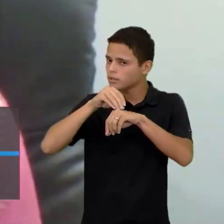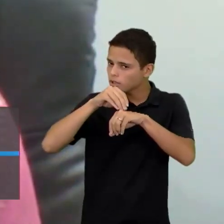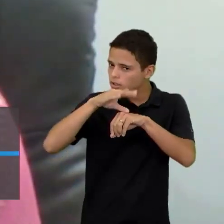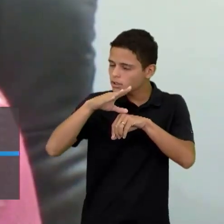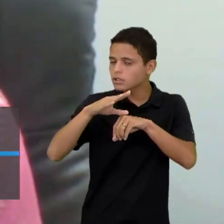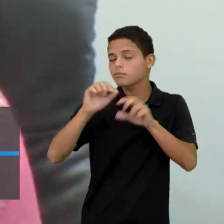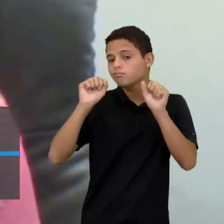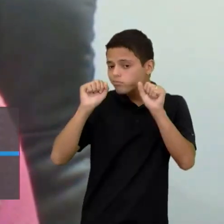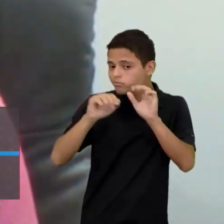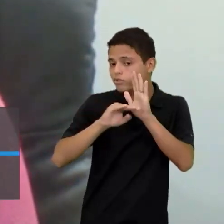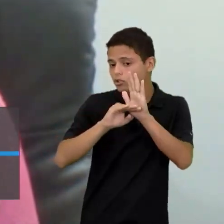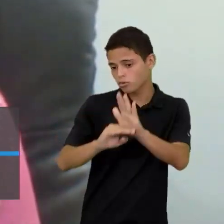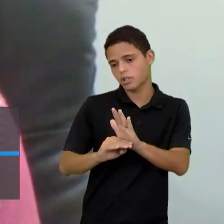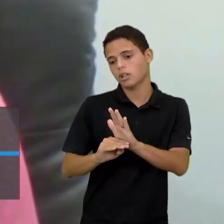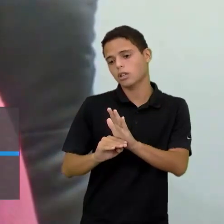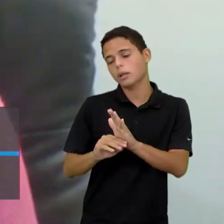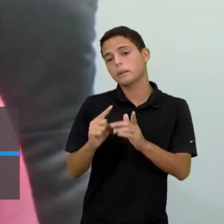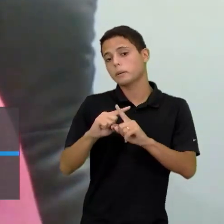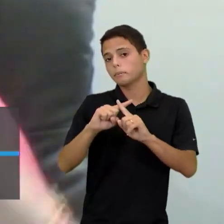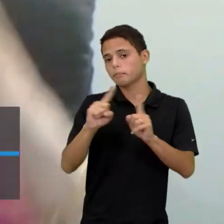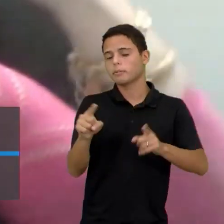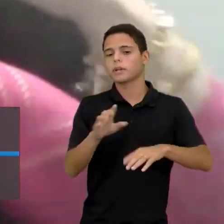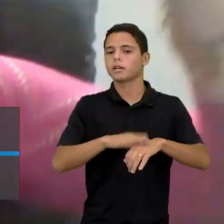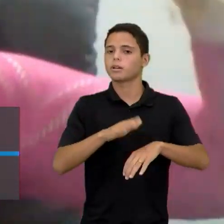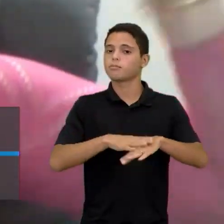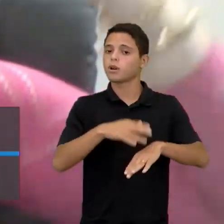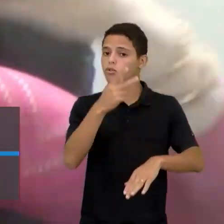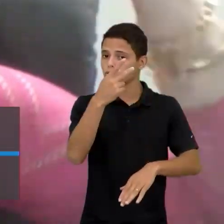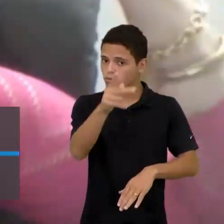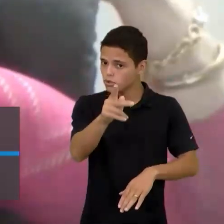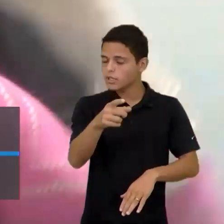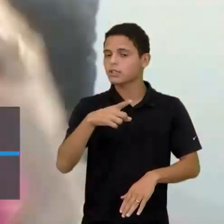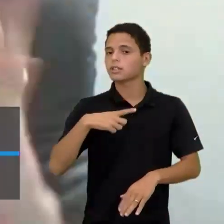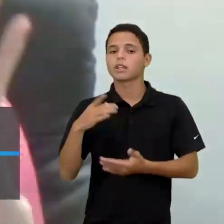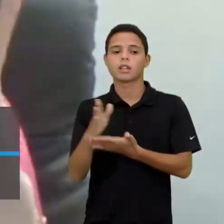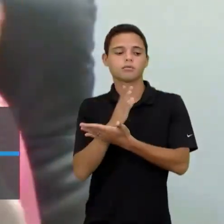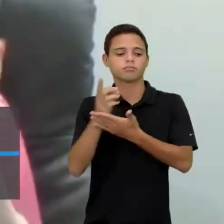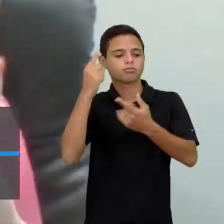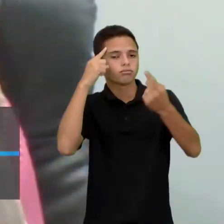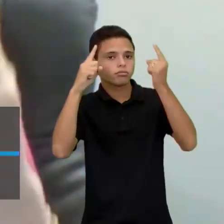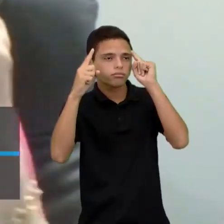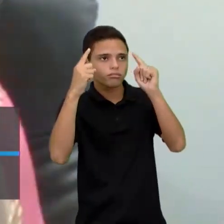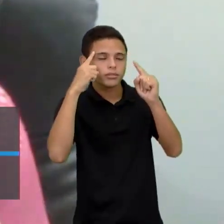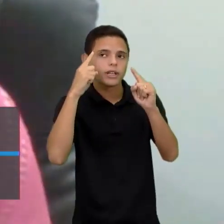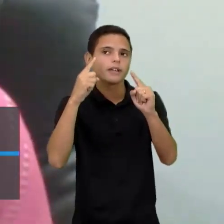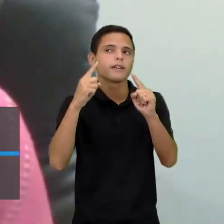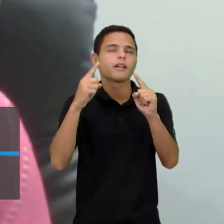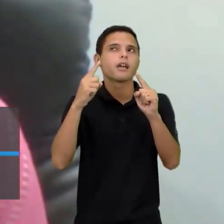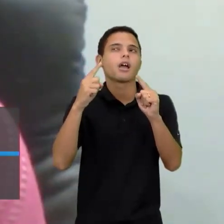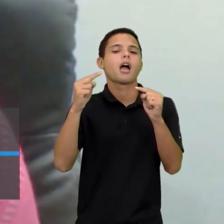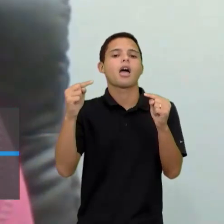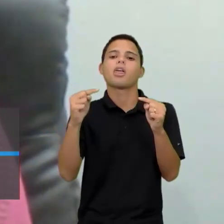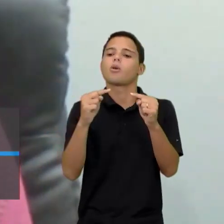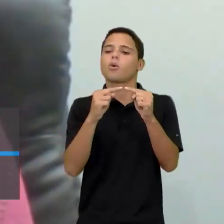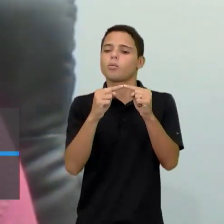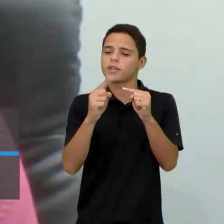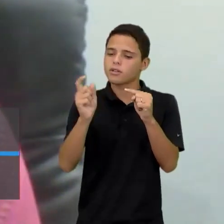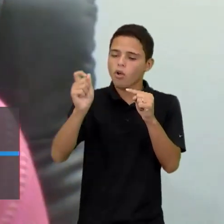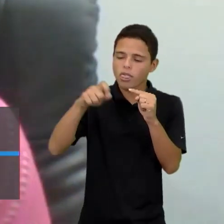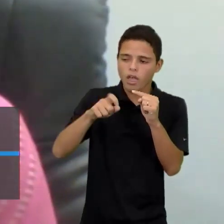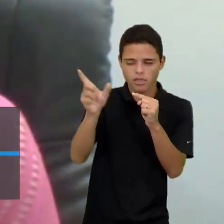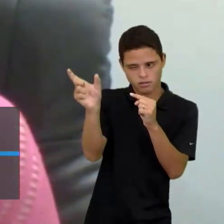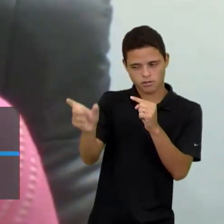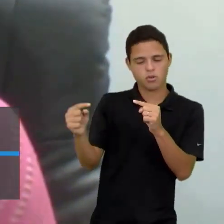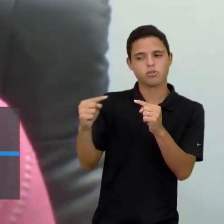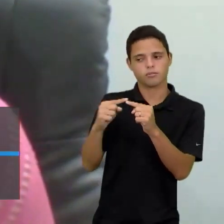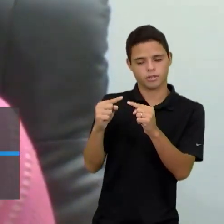Mas vocês, na hora que estiverem junto com o aluno, vocês têm essas ideias e vê o que realmente funciona, tá bom? Para aquele